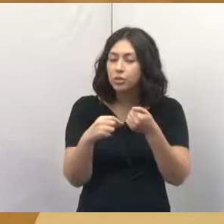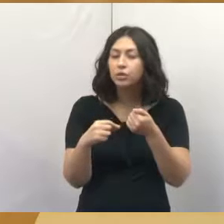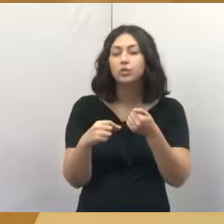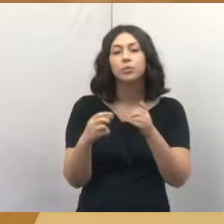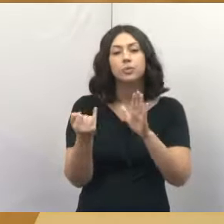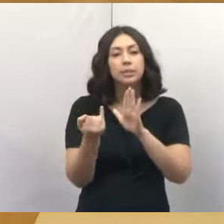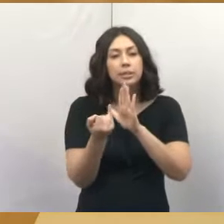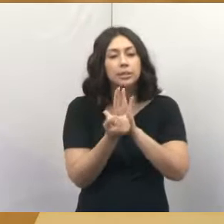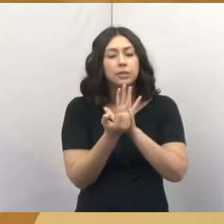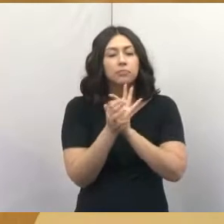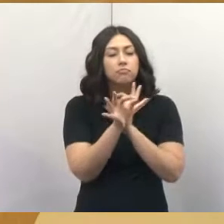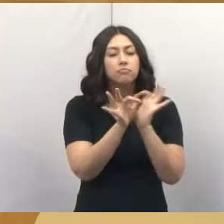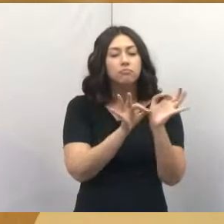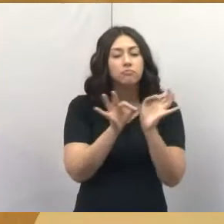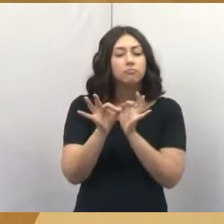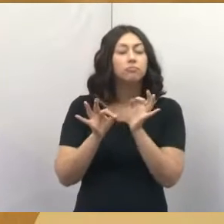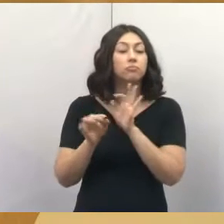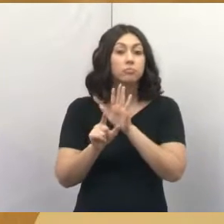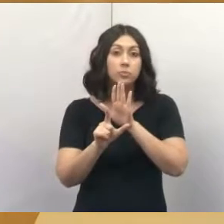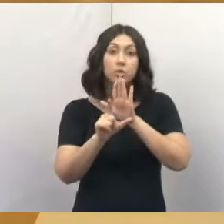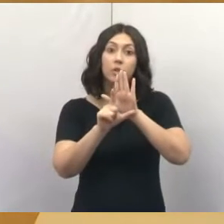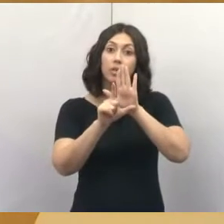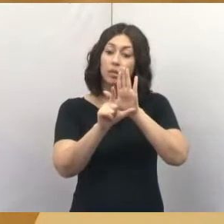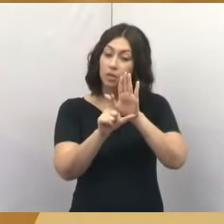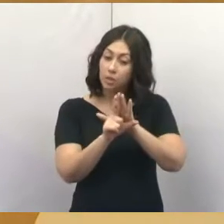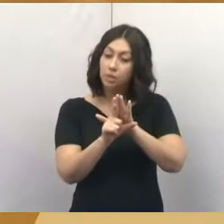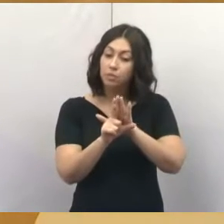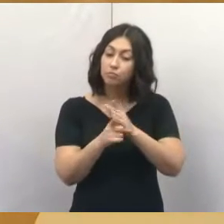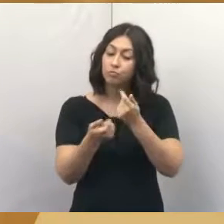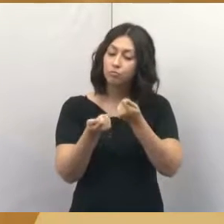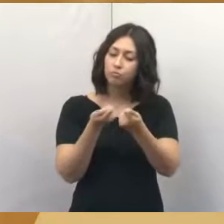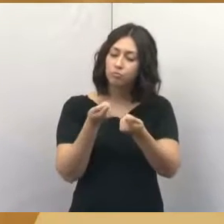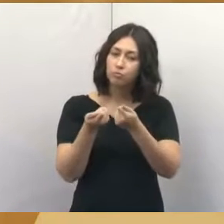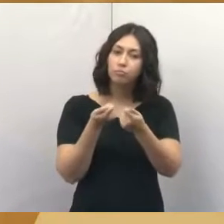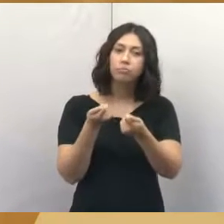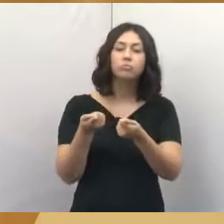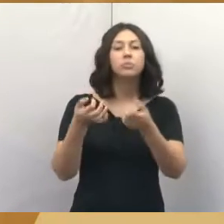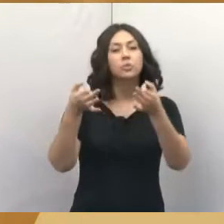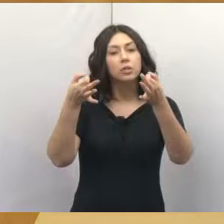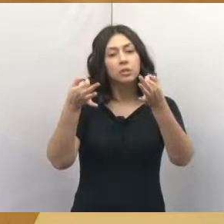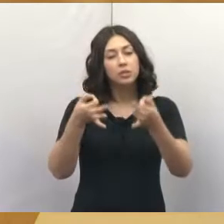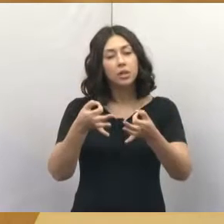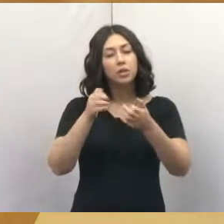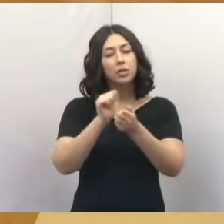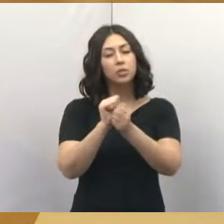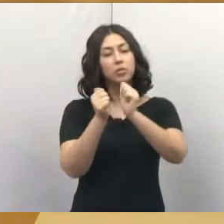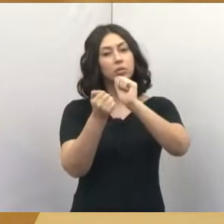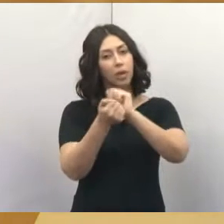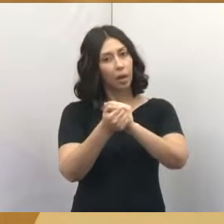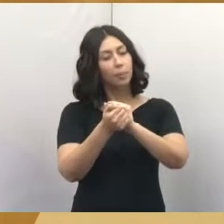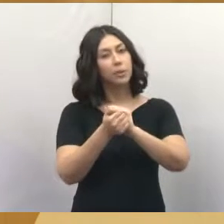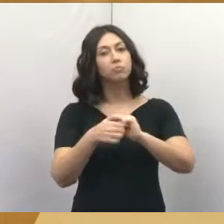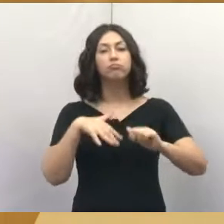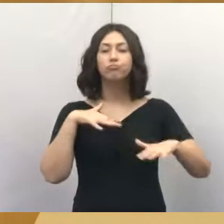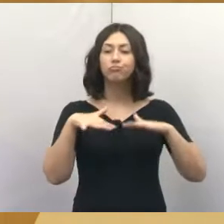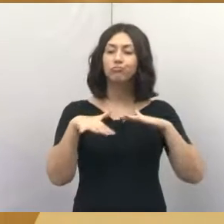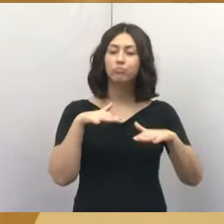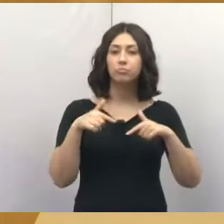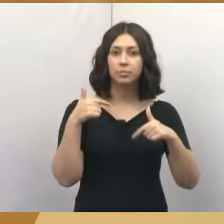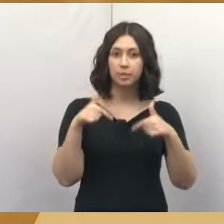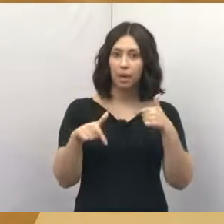que a legislação que rege diretamente a vida legislativa seja adequada às dinâmicas de trabalhos